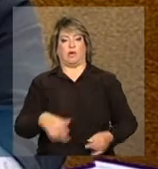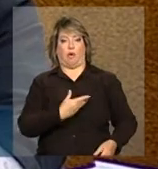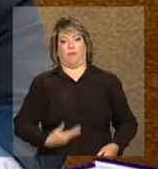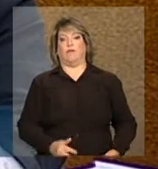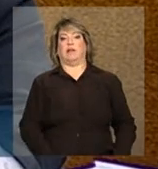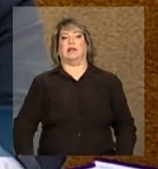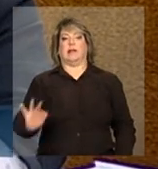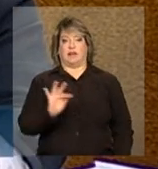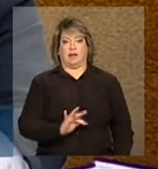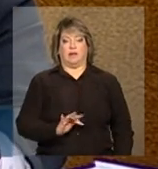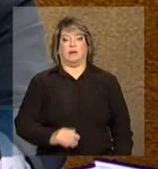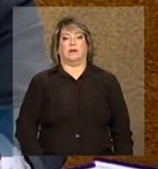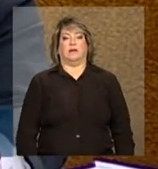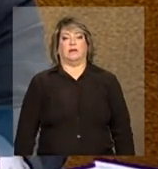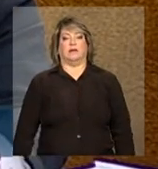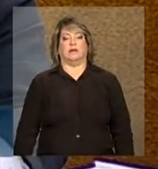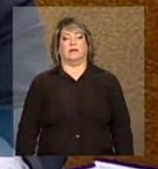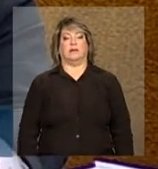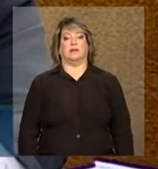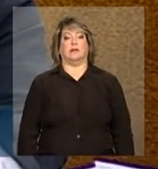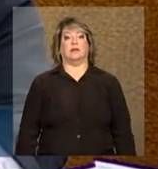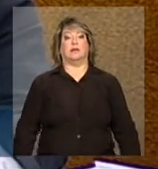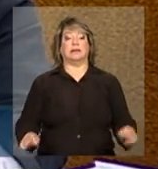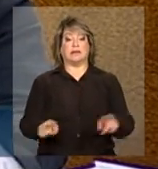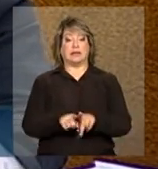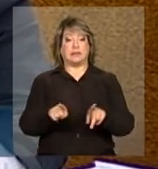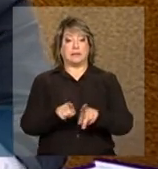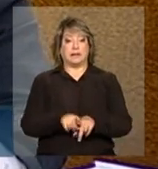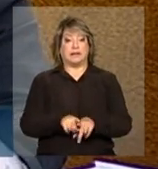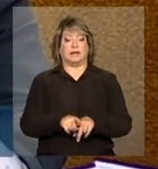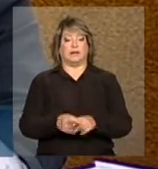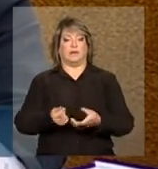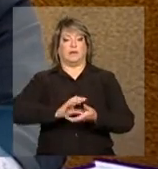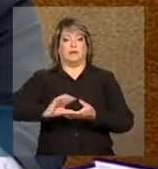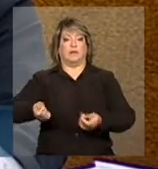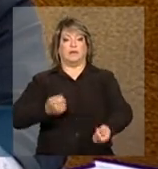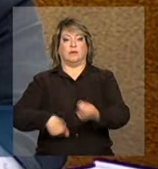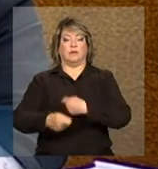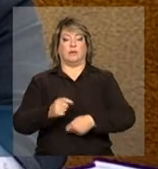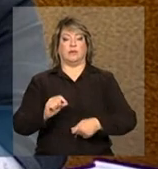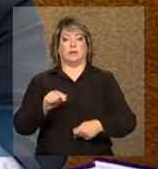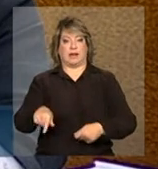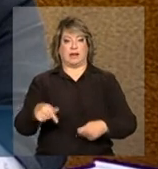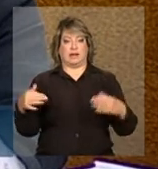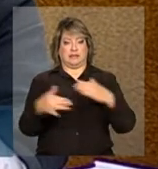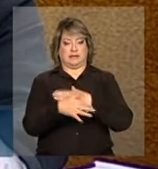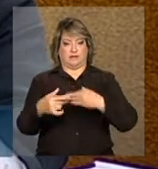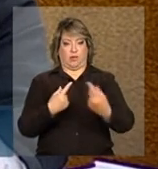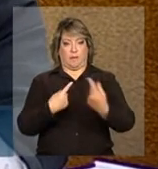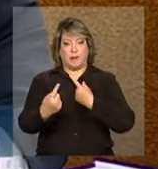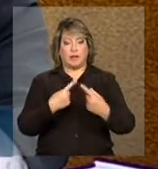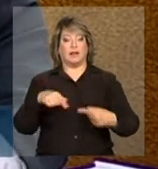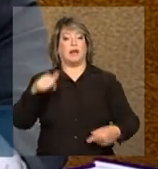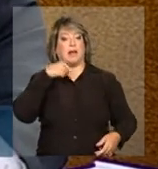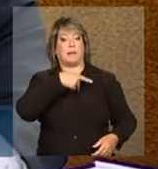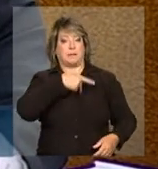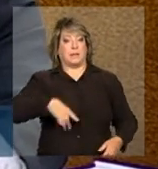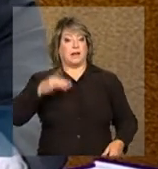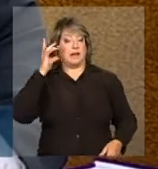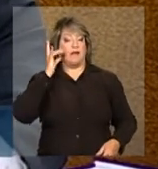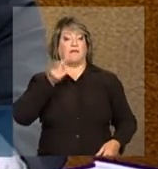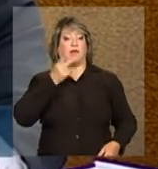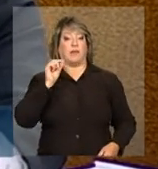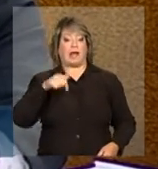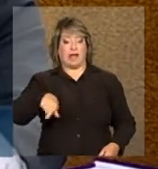federal. E, além disso, além dos investimentos em mobilidade, a presidenta também destacou a necessidade de que esses investimentos